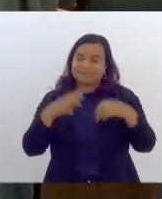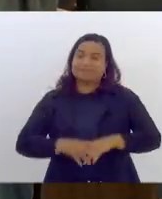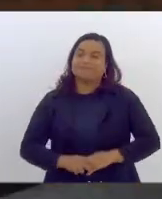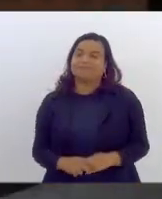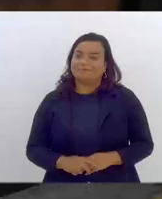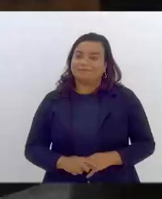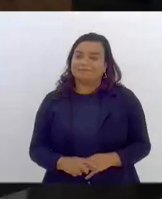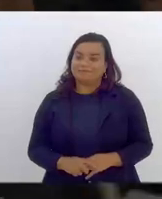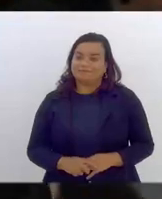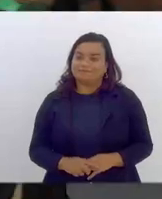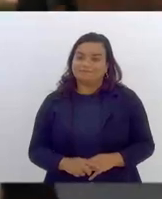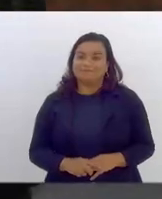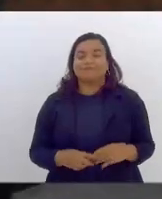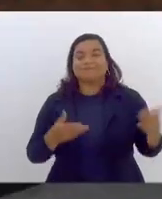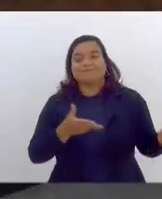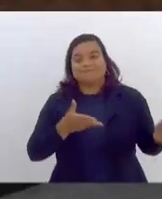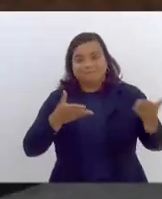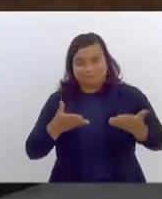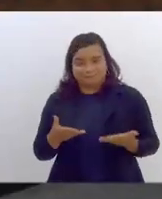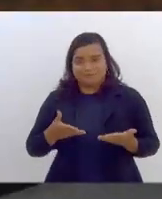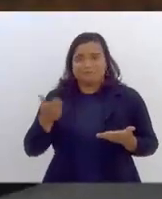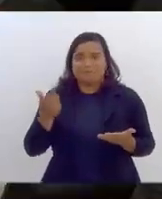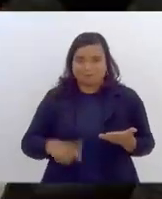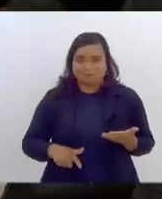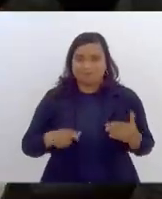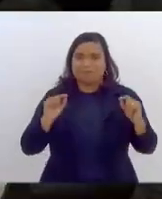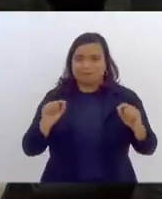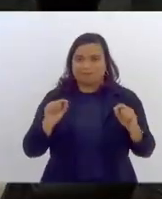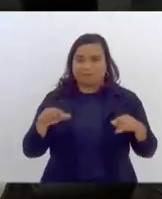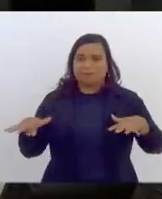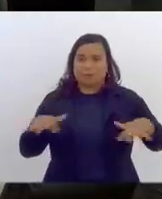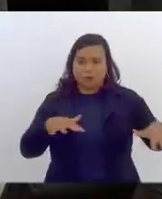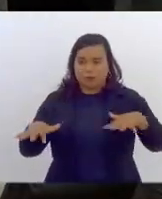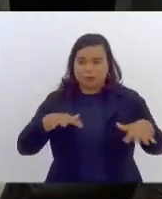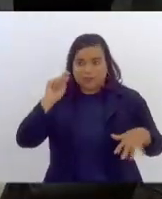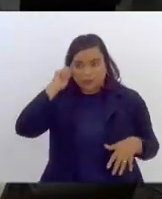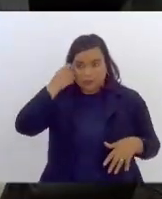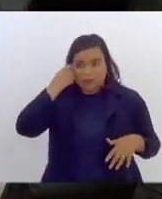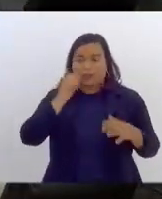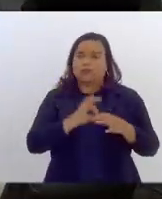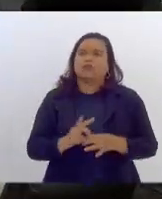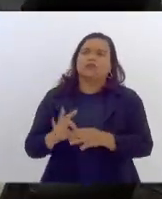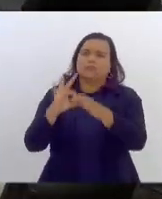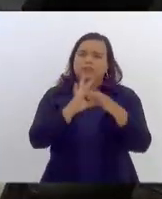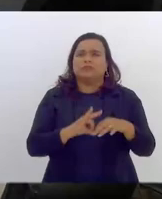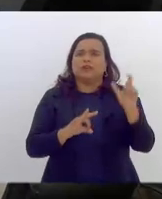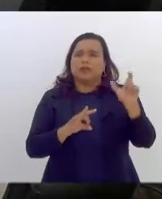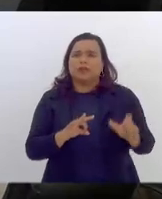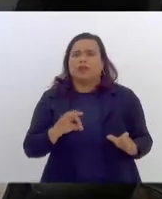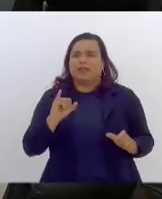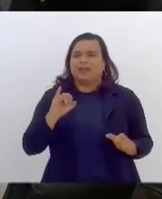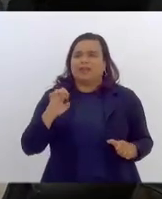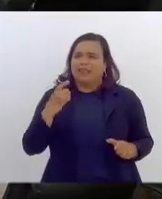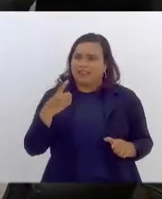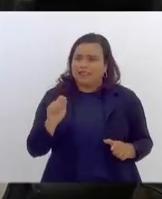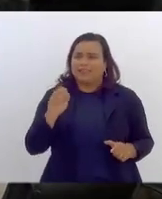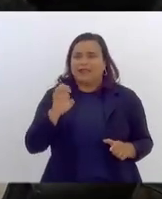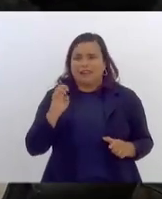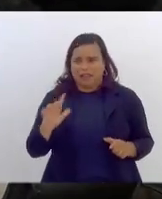Bom, convido agora ao Movimento Negro Unificado na pessoa de Ieda Leal,